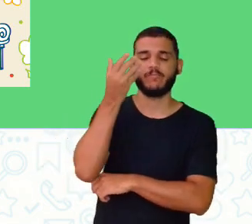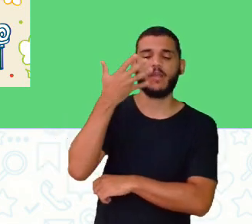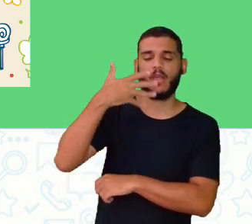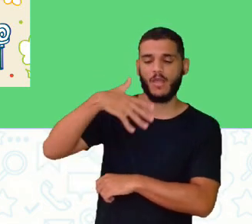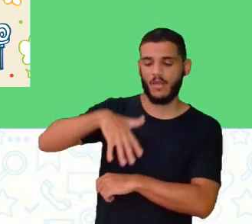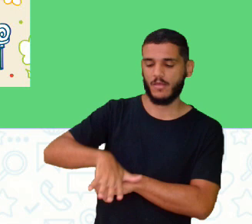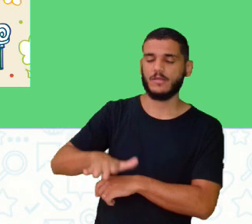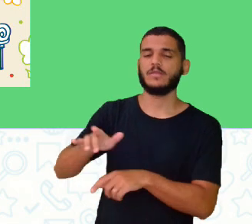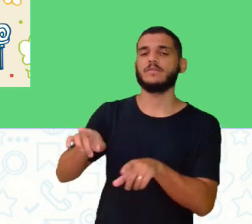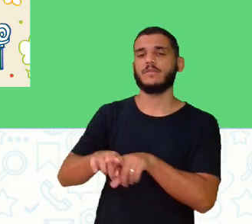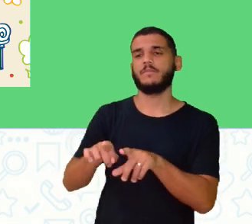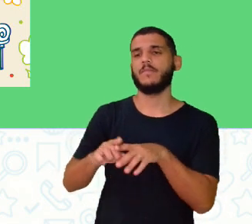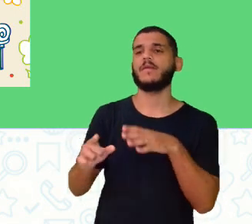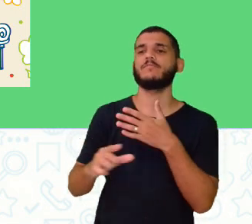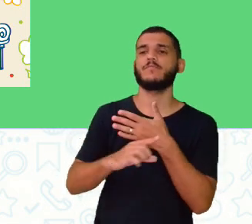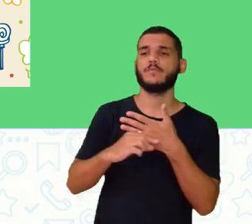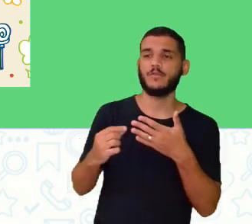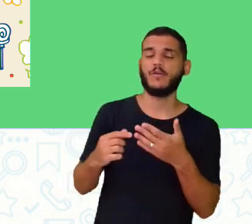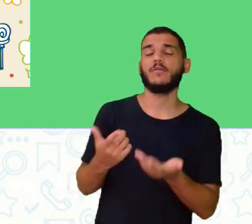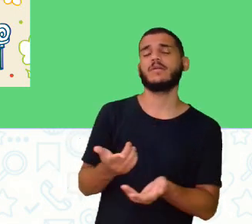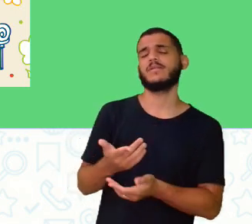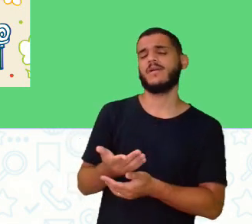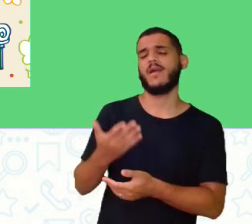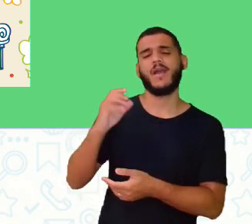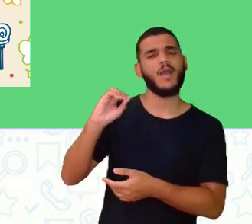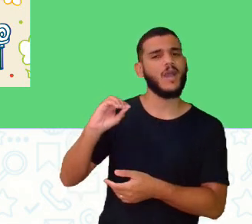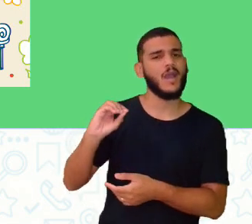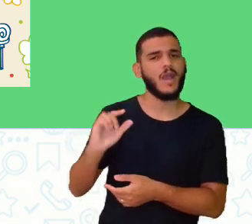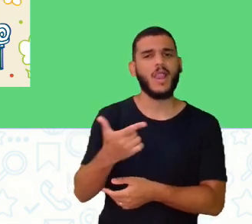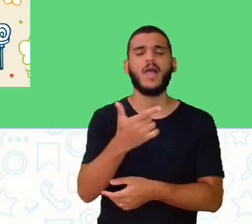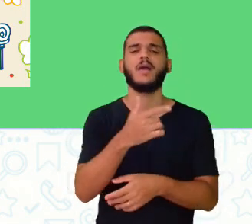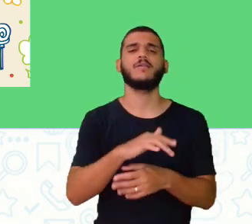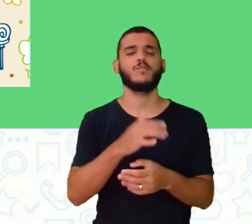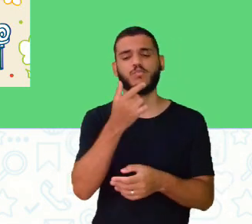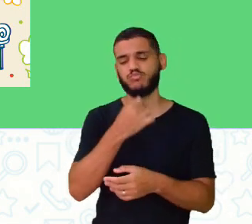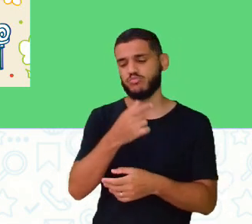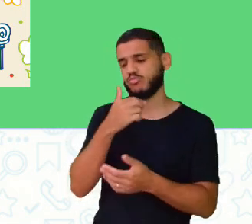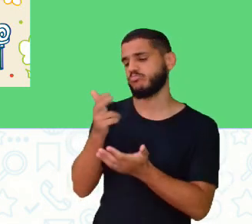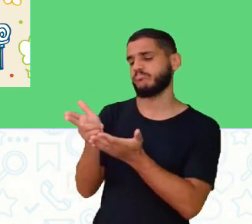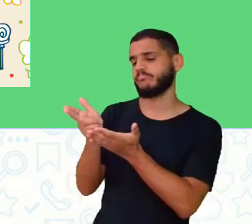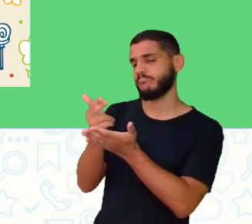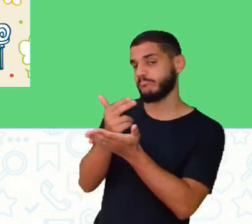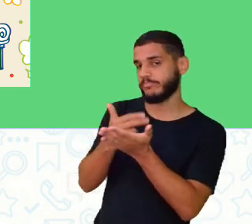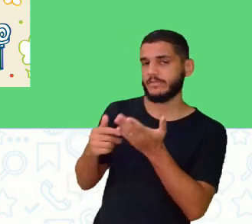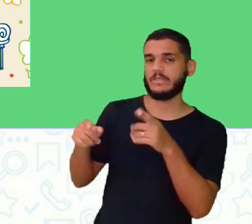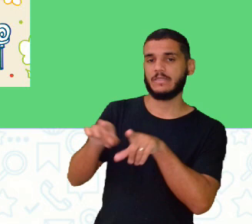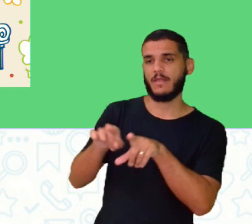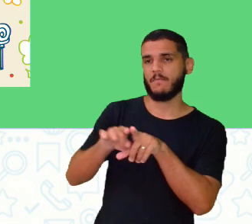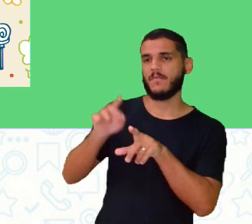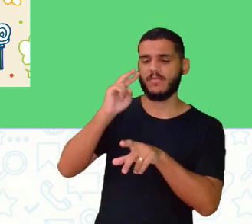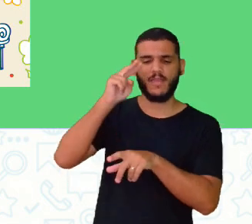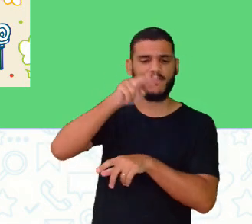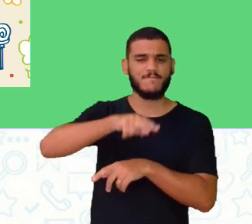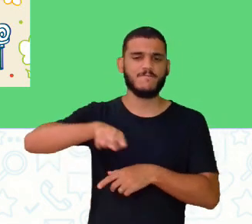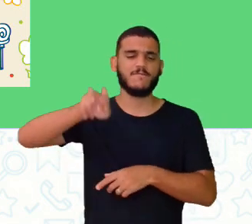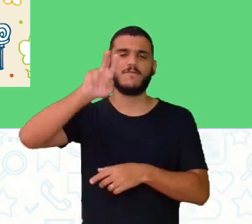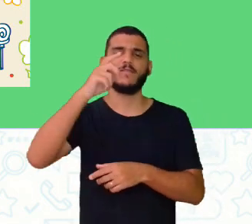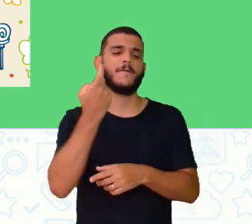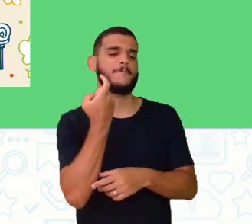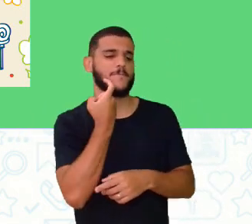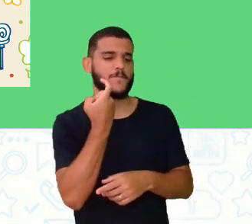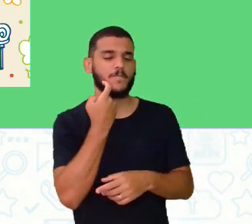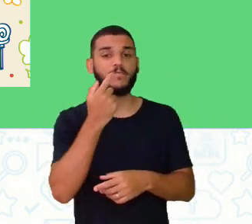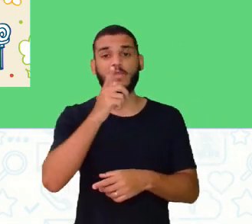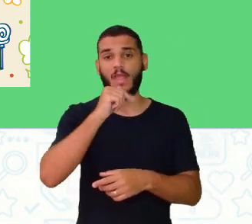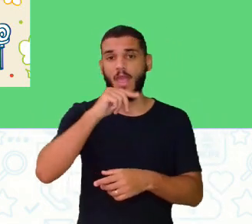do autor. Com certeza Manuel de Barros, ele desenhava, não é? Ele via os peixes na água